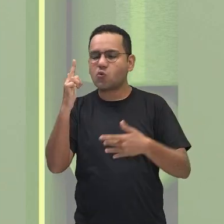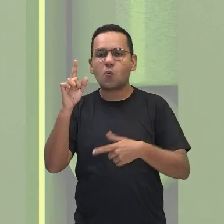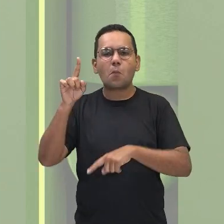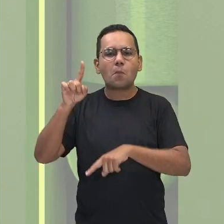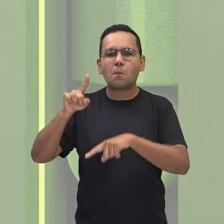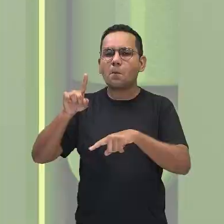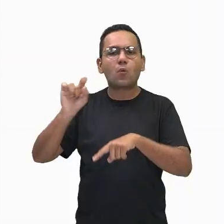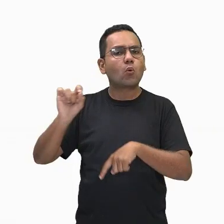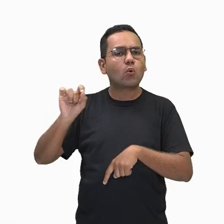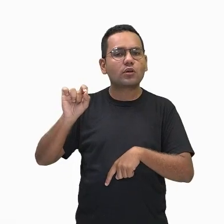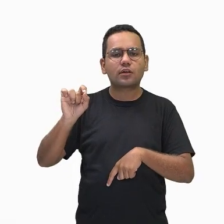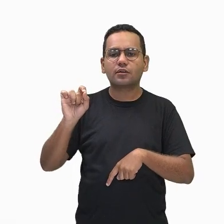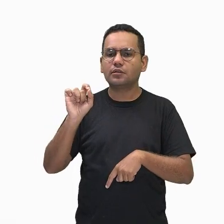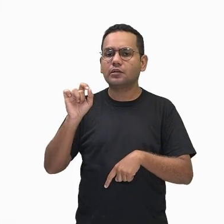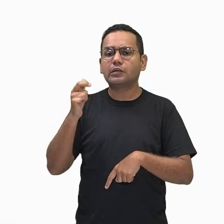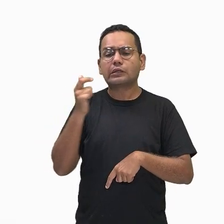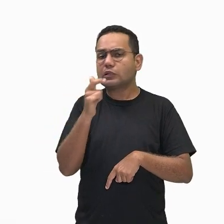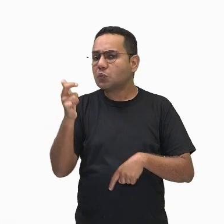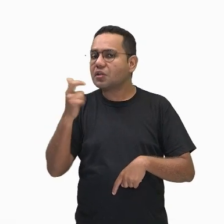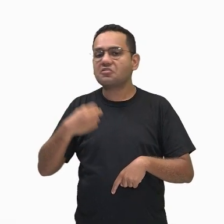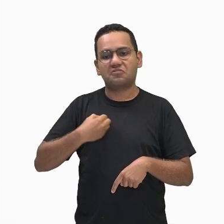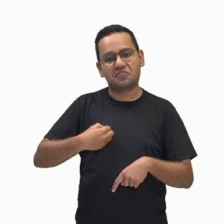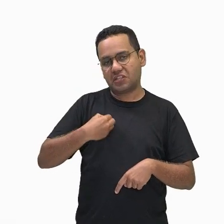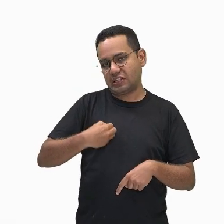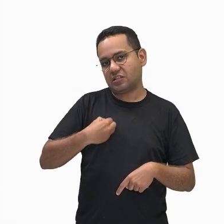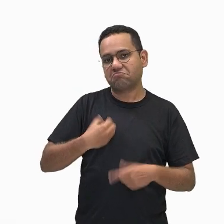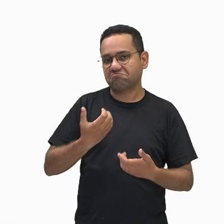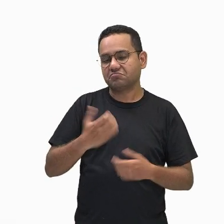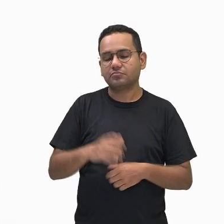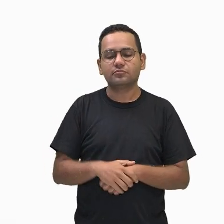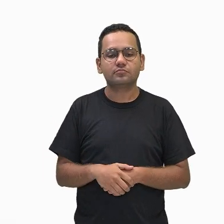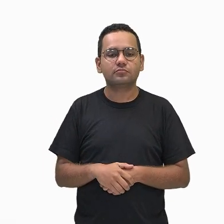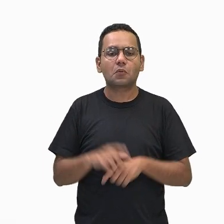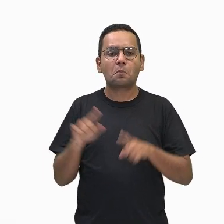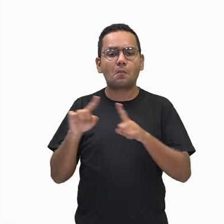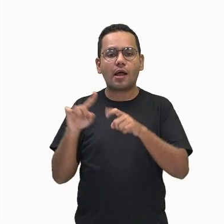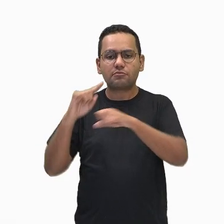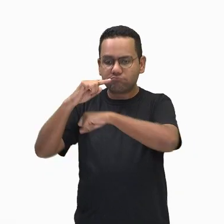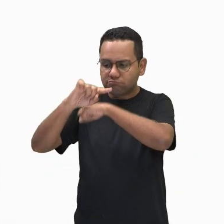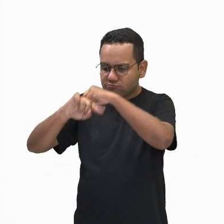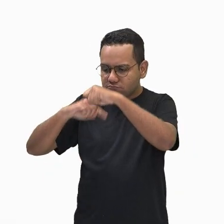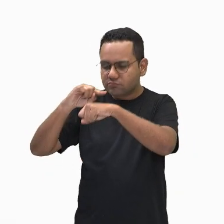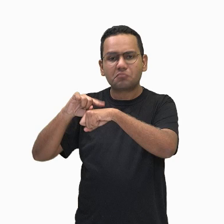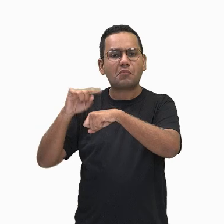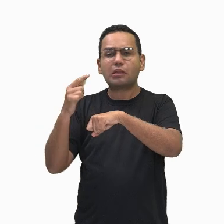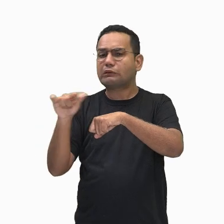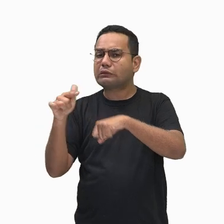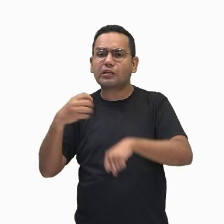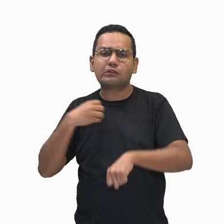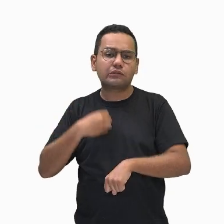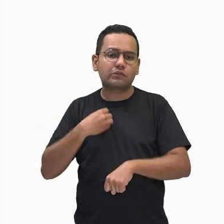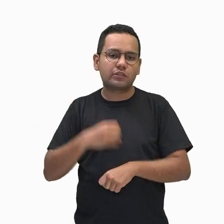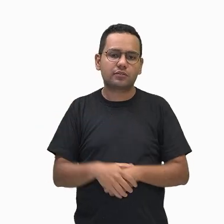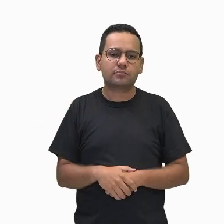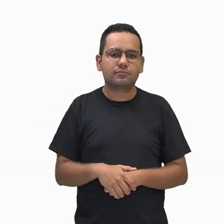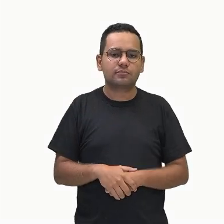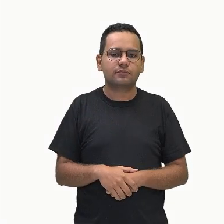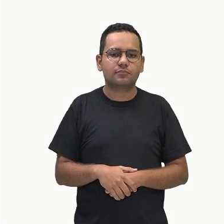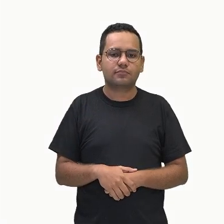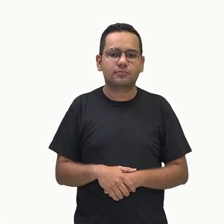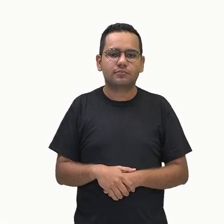aqueles que são matéria, que são compostos de determinados átomos, mas eles não têm vida, eles são